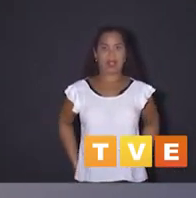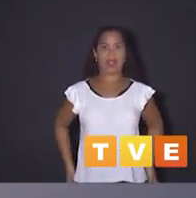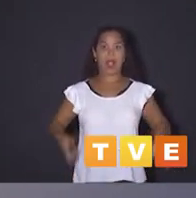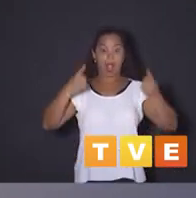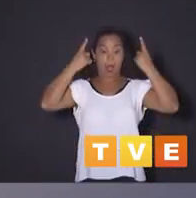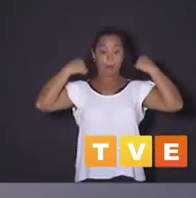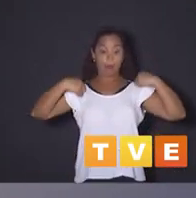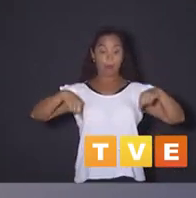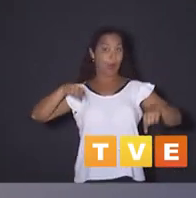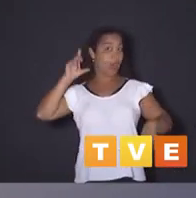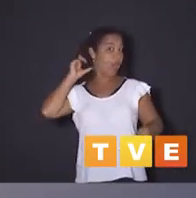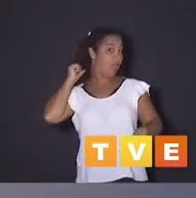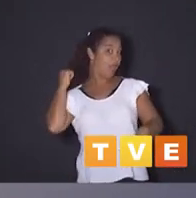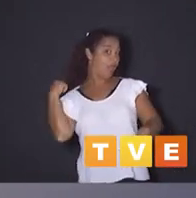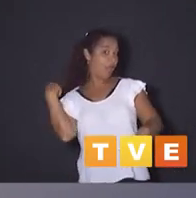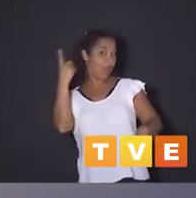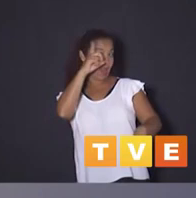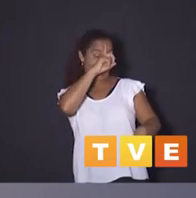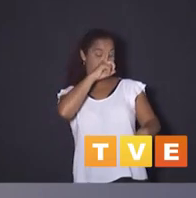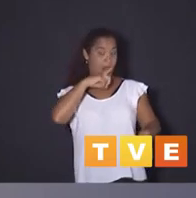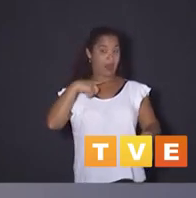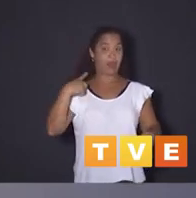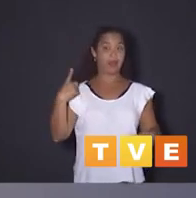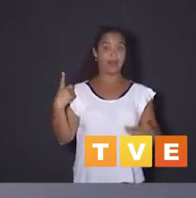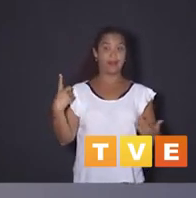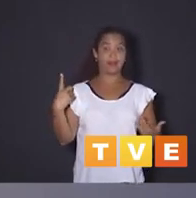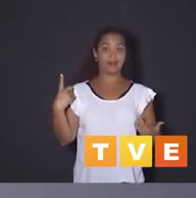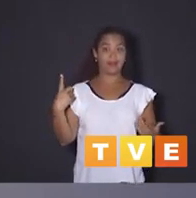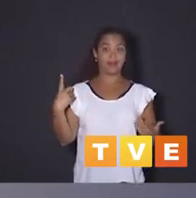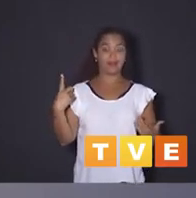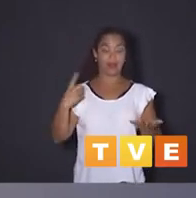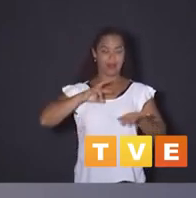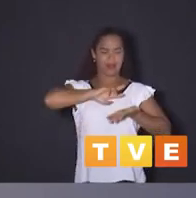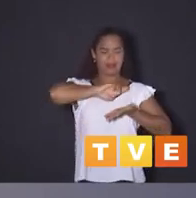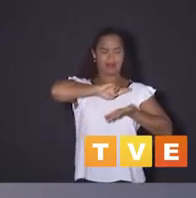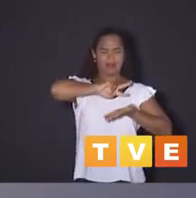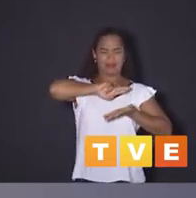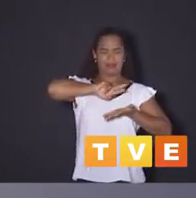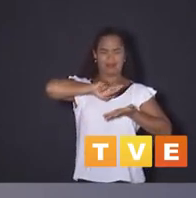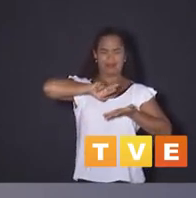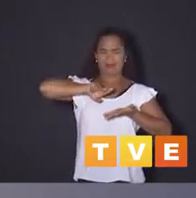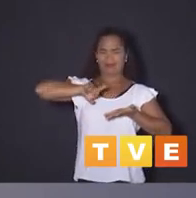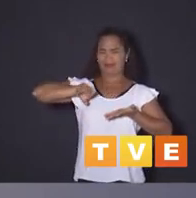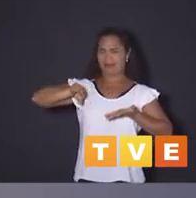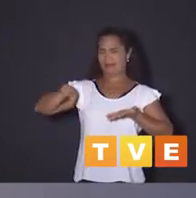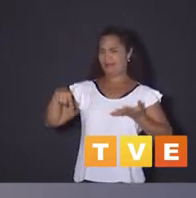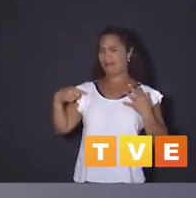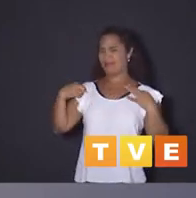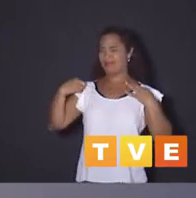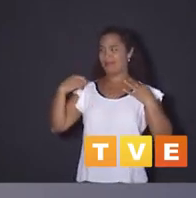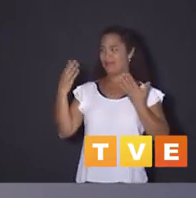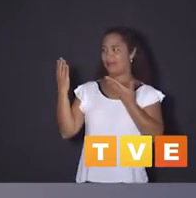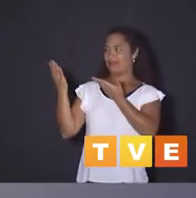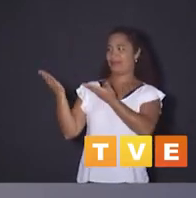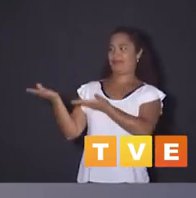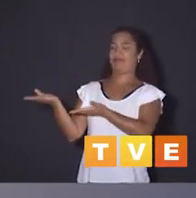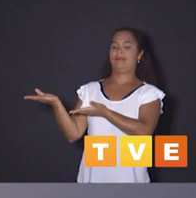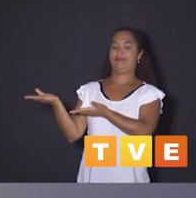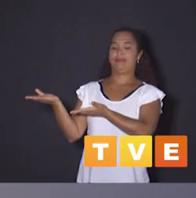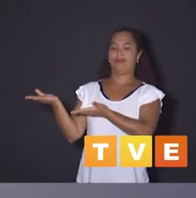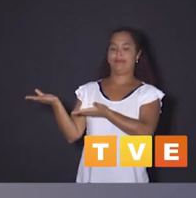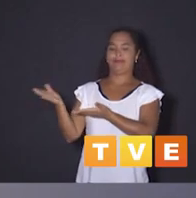quantos elementos discursivos existe nessa imagem e como isso é